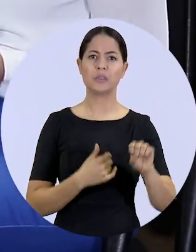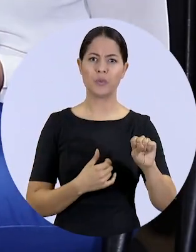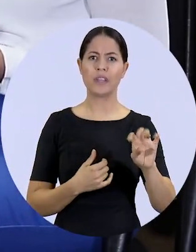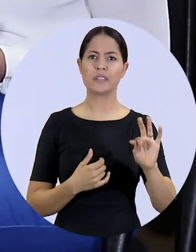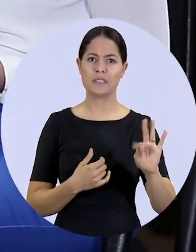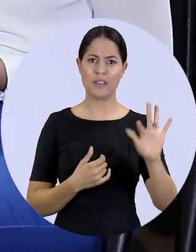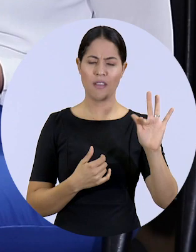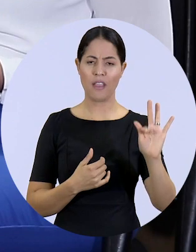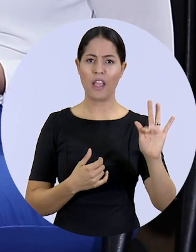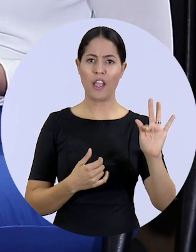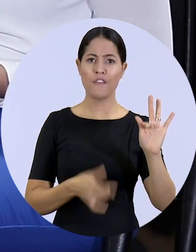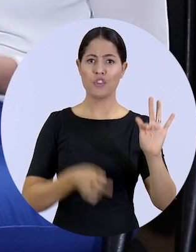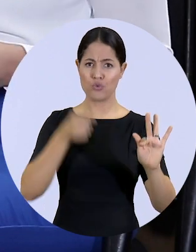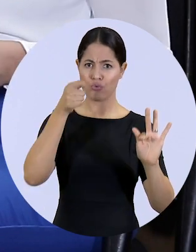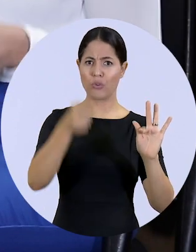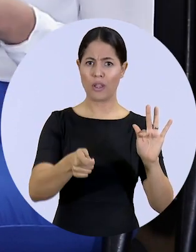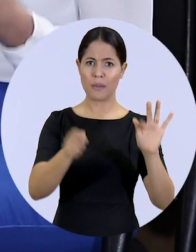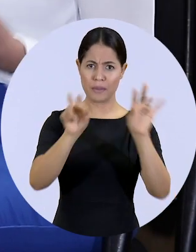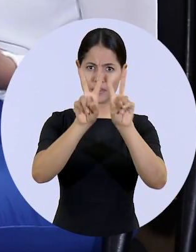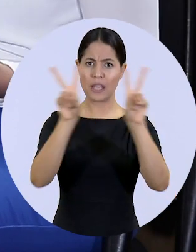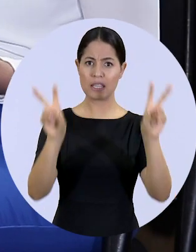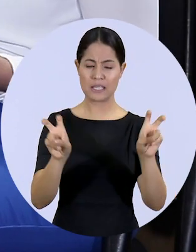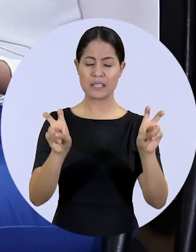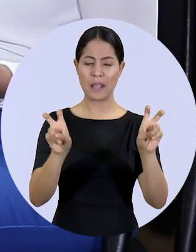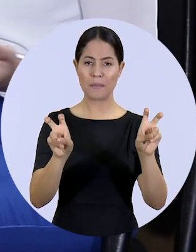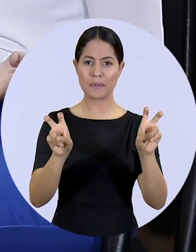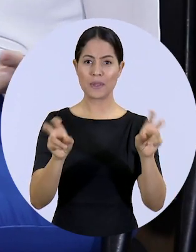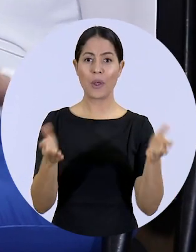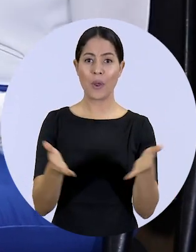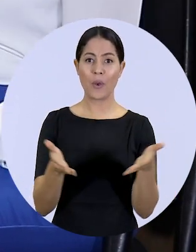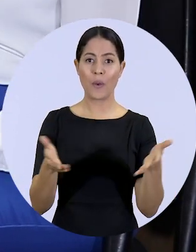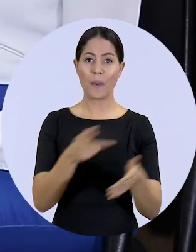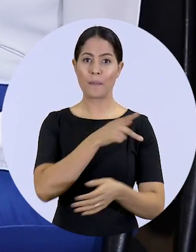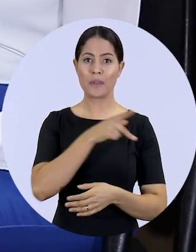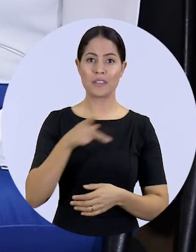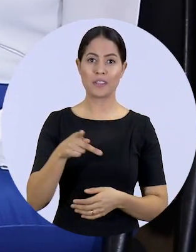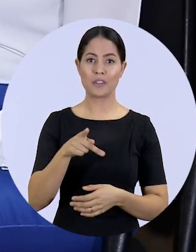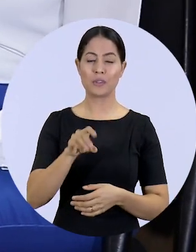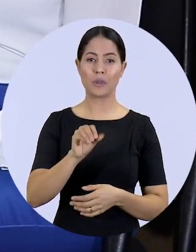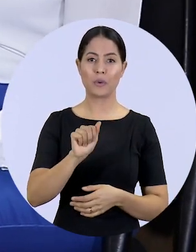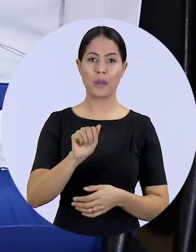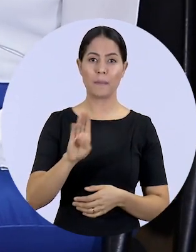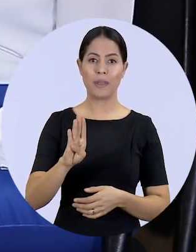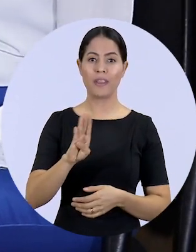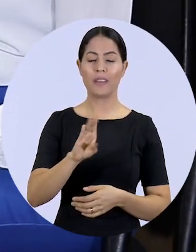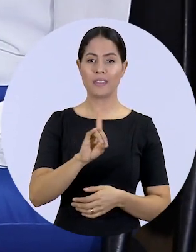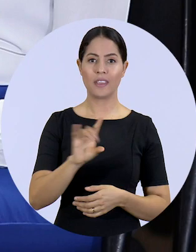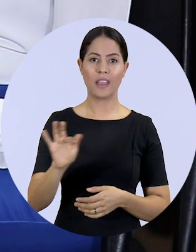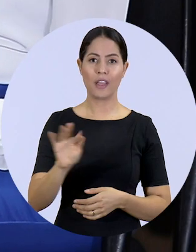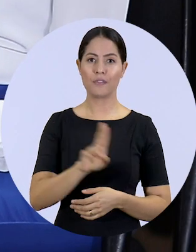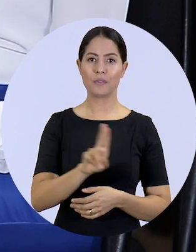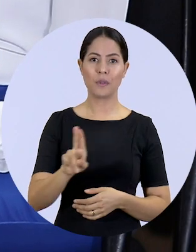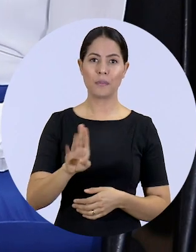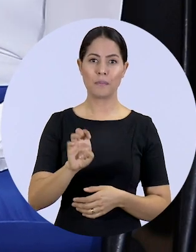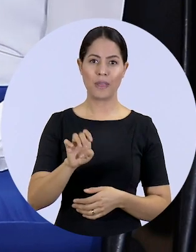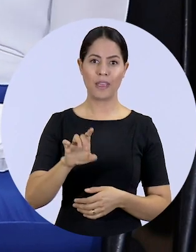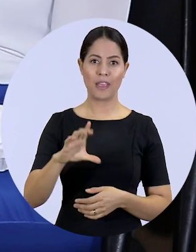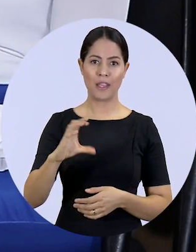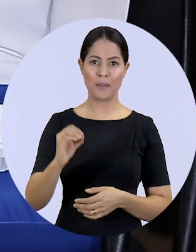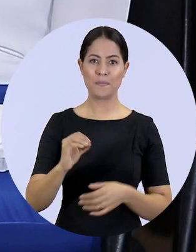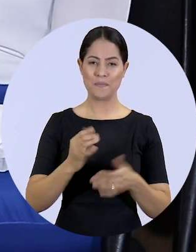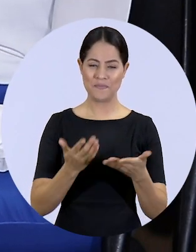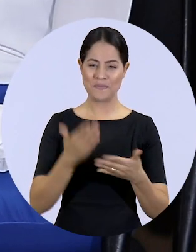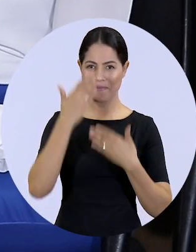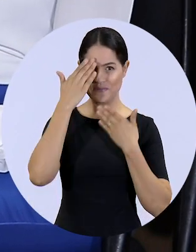importância do Supremo Tribunal Federal no julgamento dessas pautas, estamos com o presidente da OAB Distrito Federal, Délio Lins e Silva.